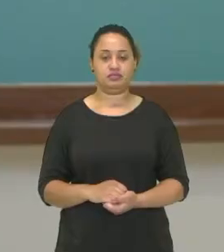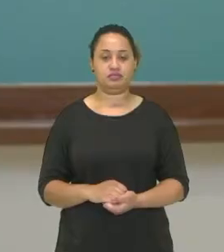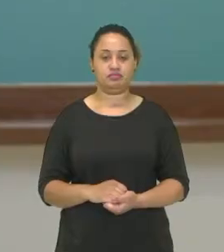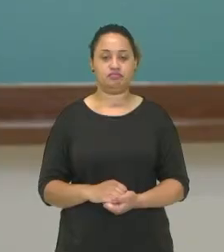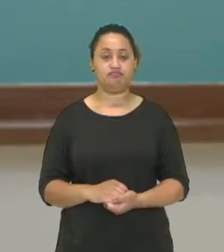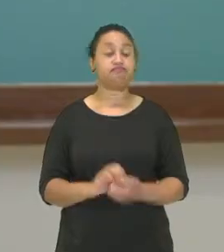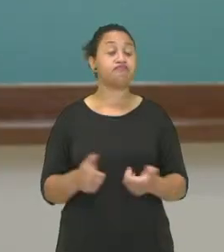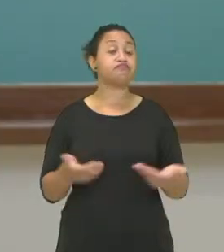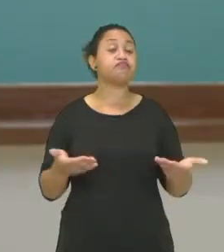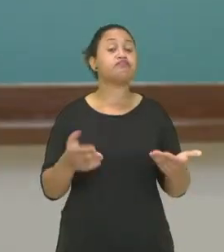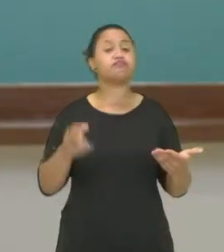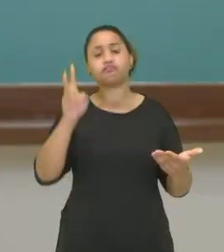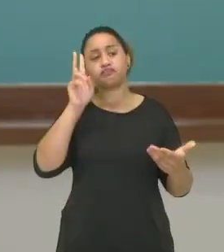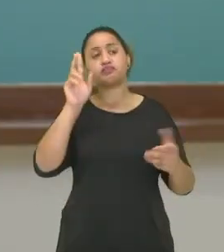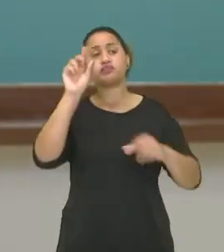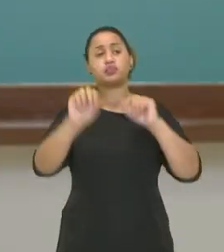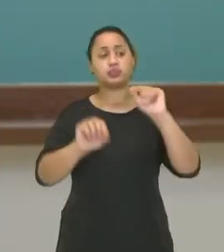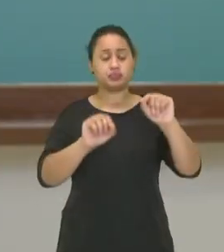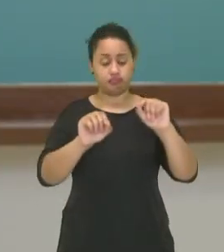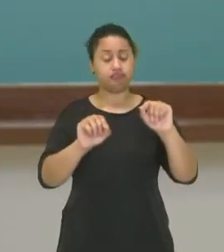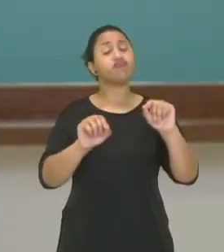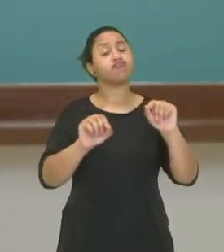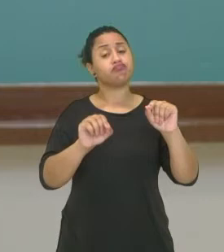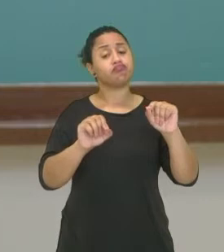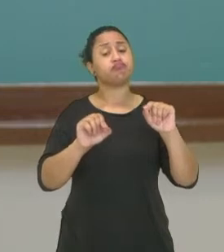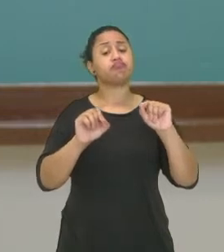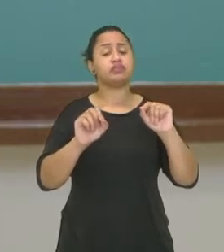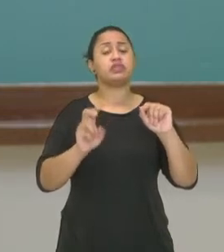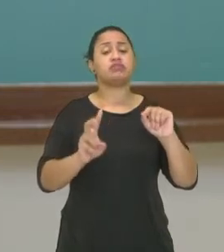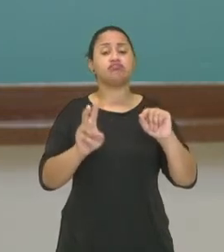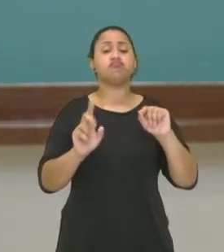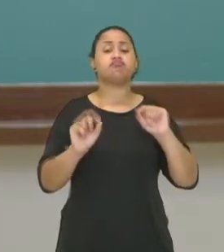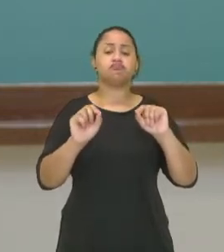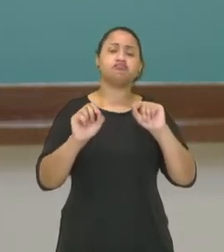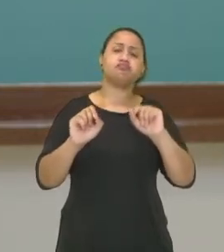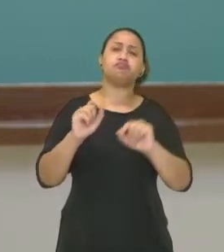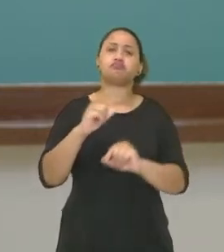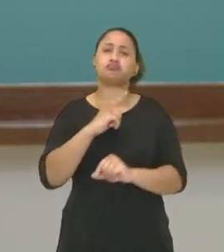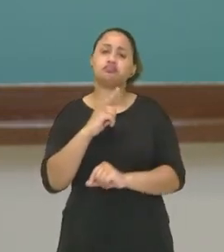Lembrando lá, galera, sempre a gente tem a